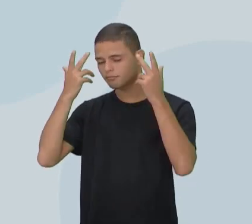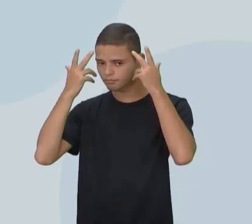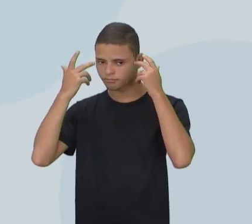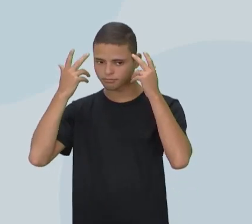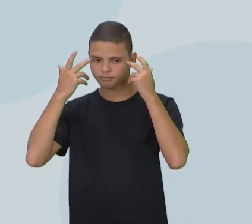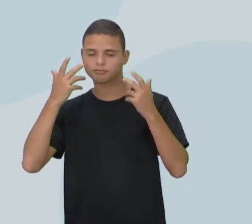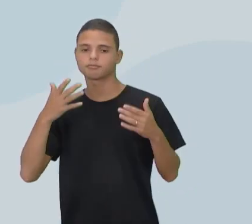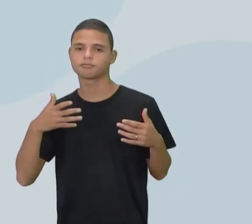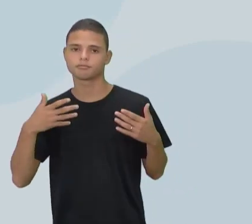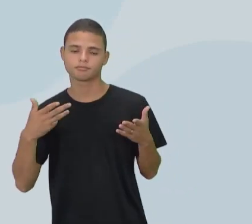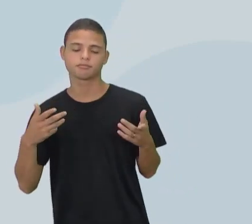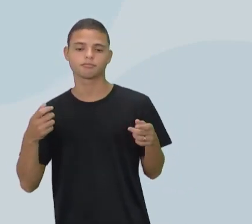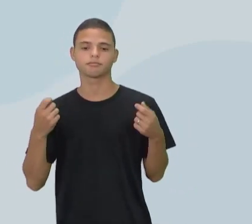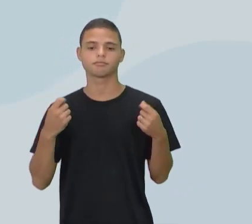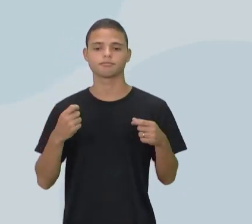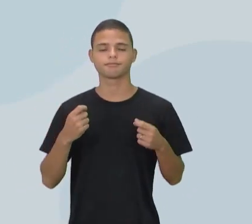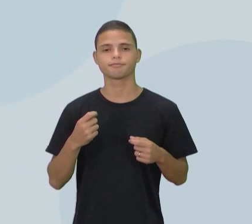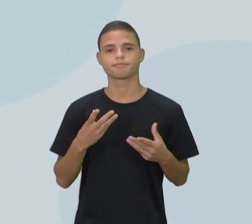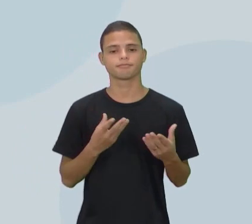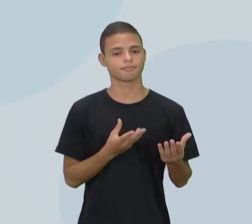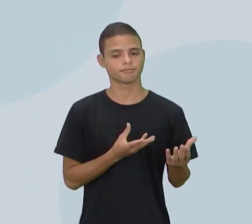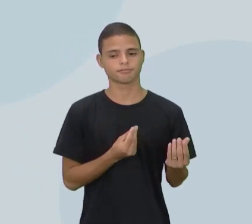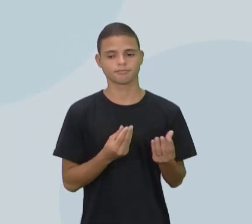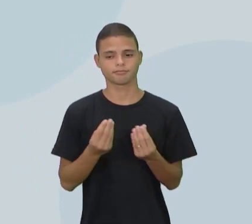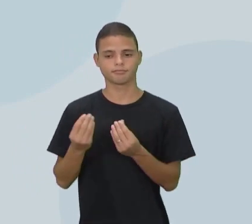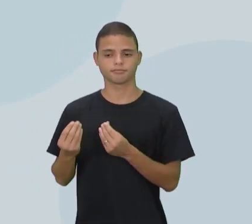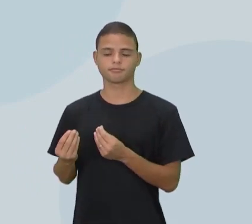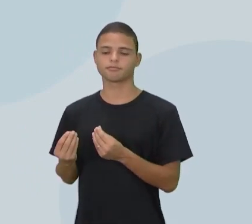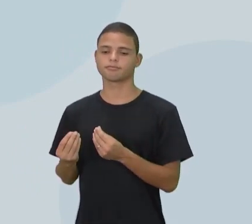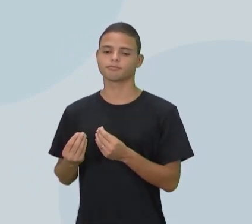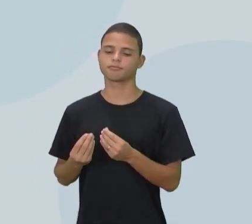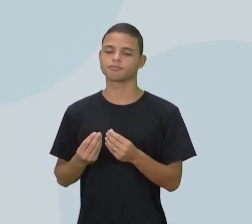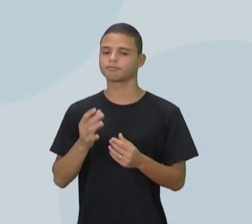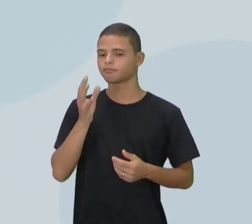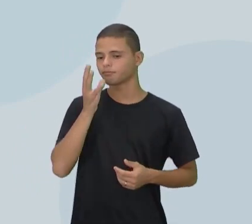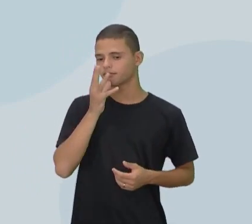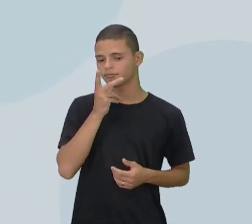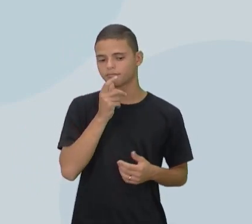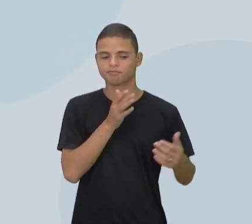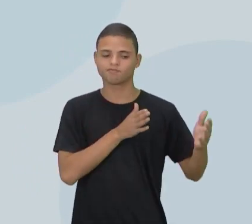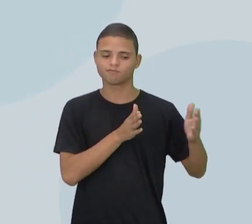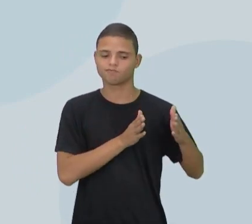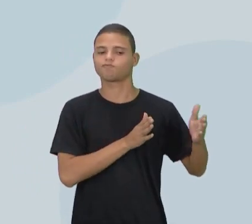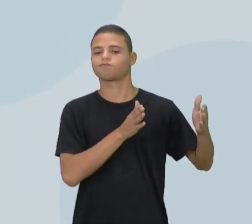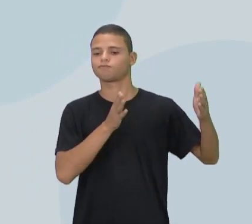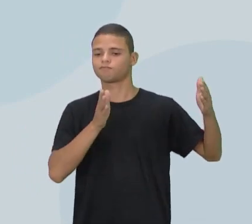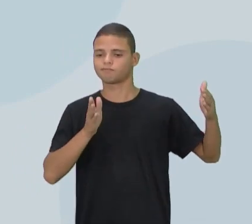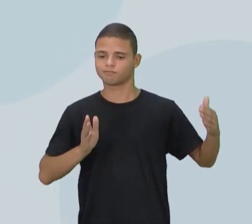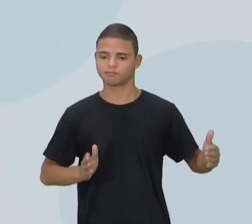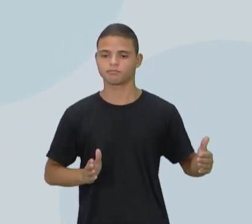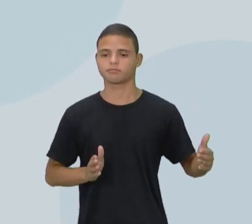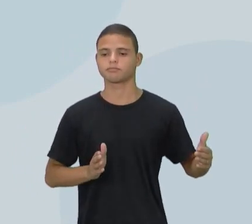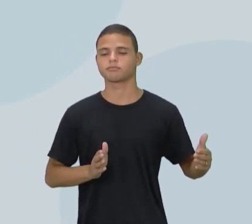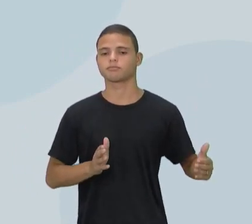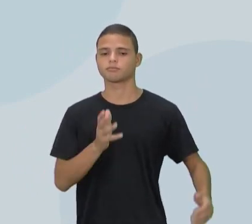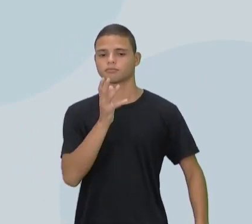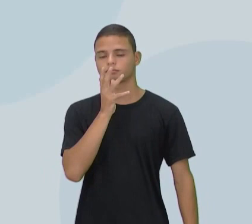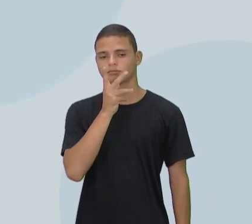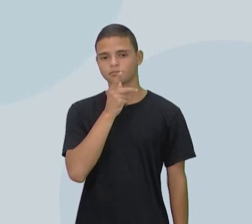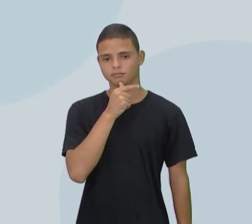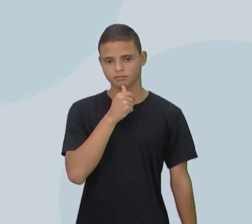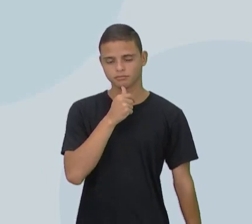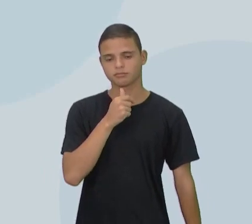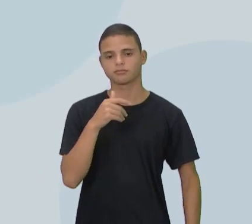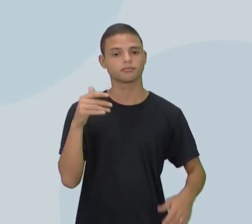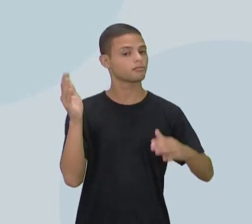naturalmente, então ele vai persistir por um bom tempo na natureza, né? Então ele podendo permanecer por longos períodos de tempo, e